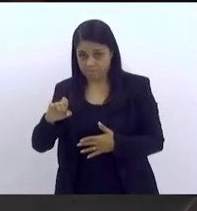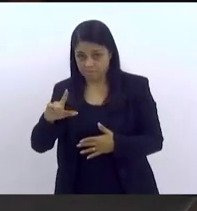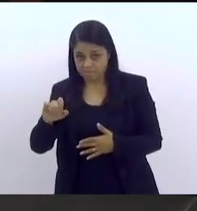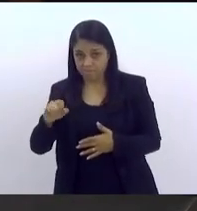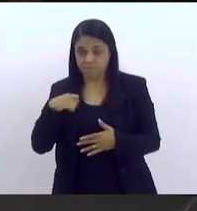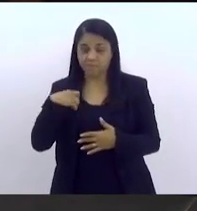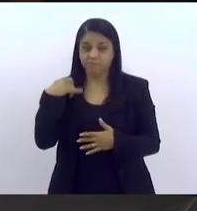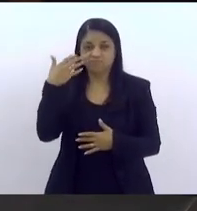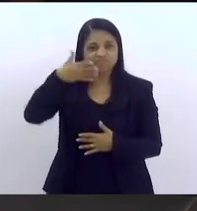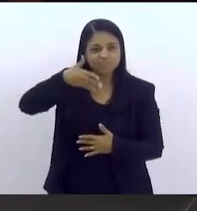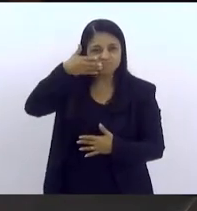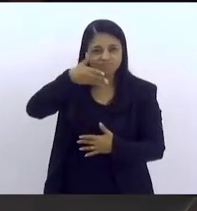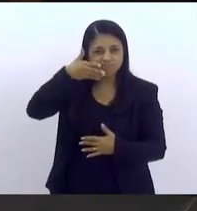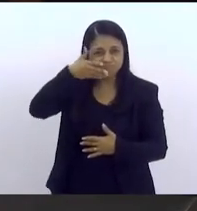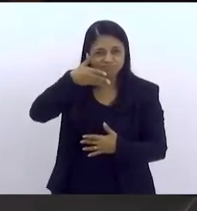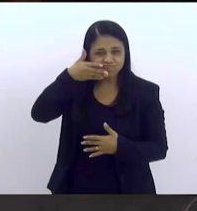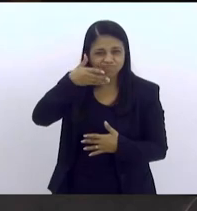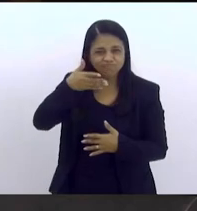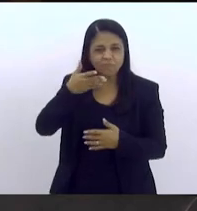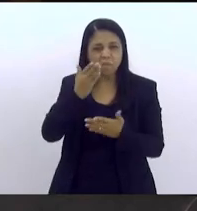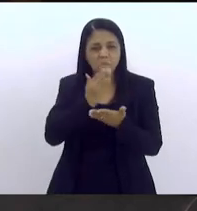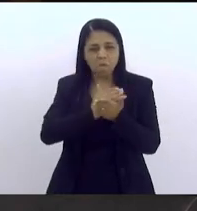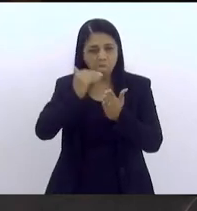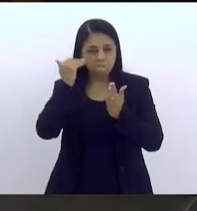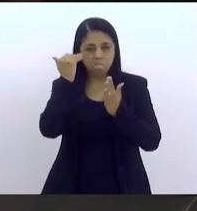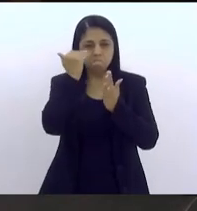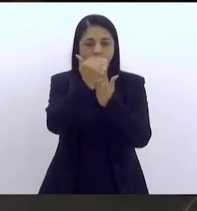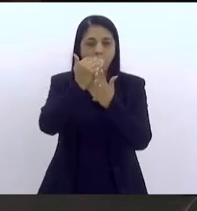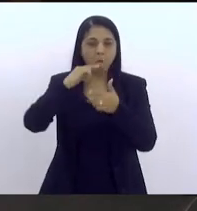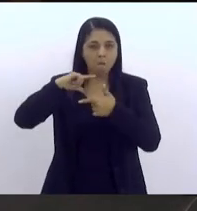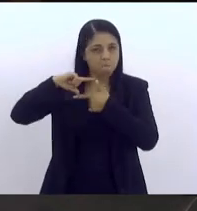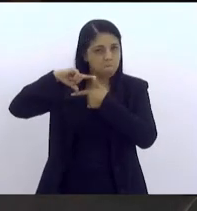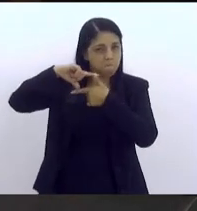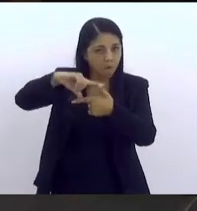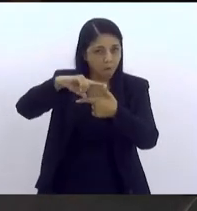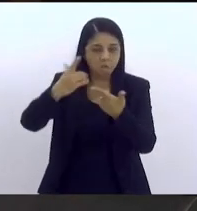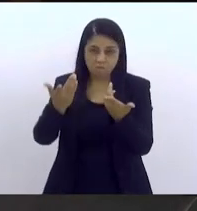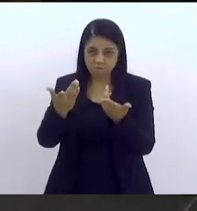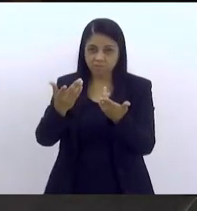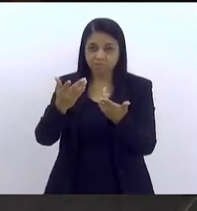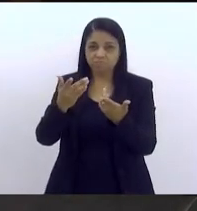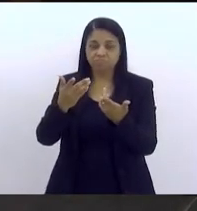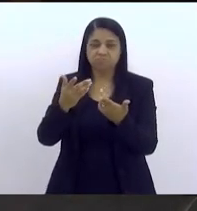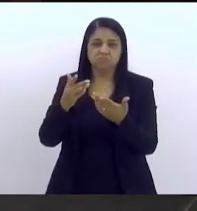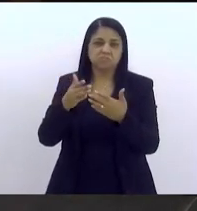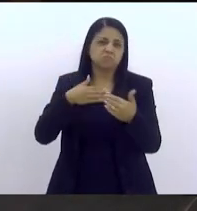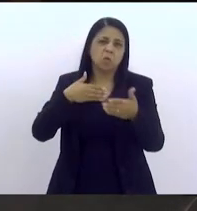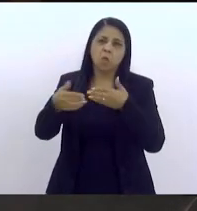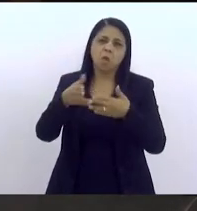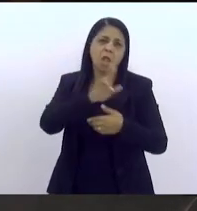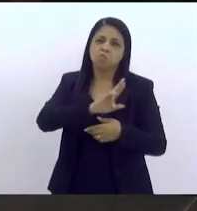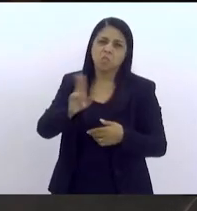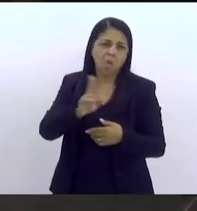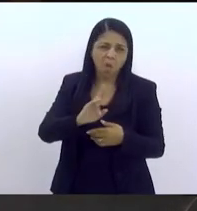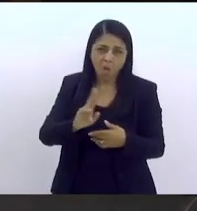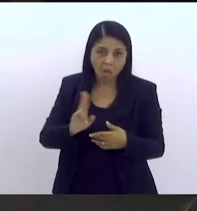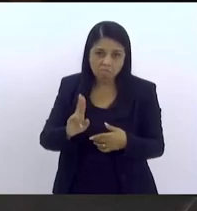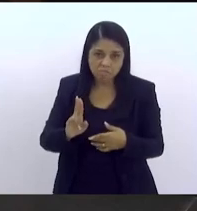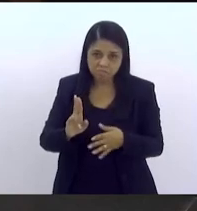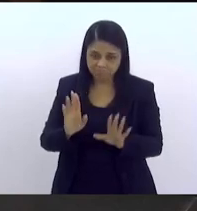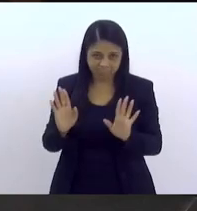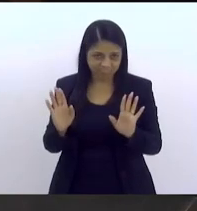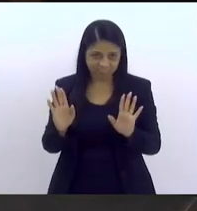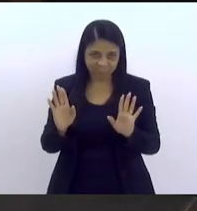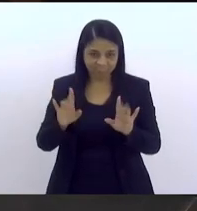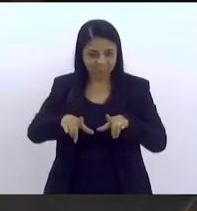Ultra conservador seja qual for o nome que nós né daremos aqui a este